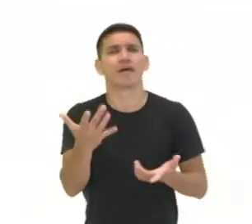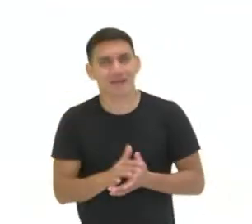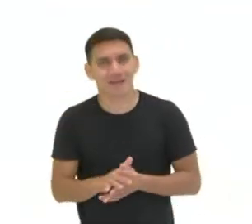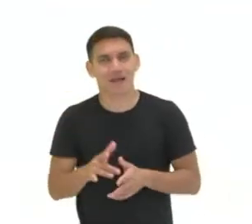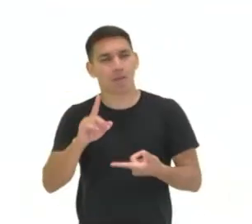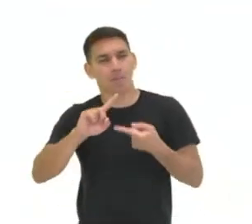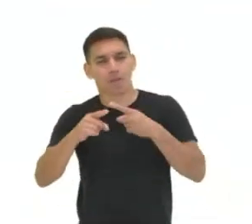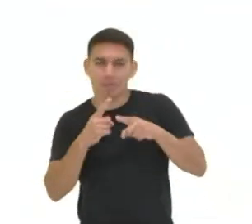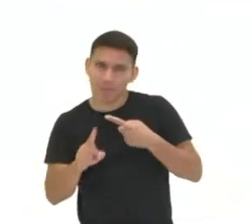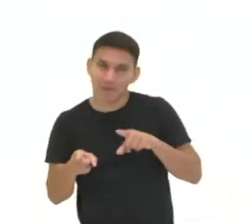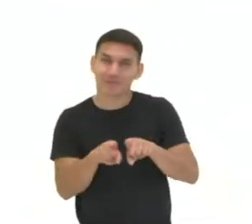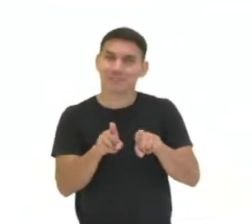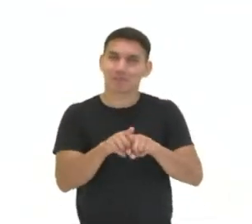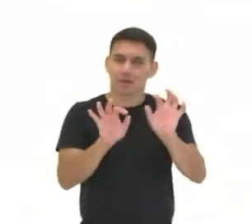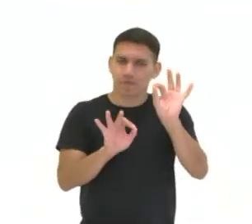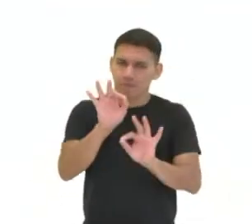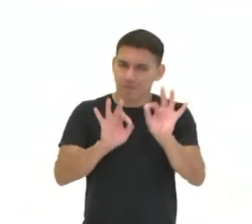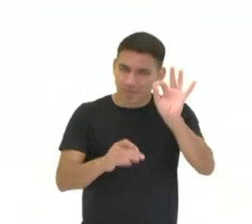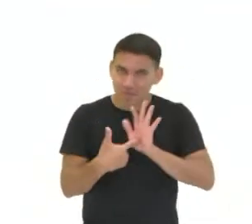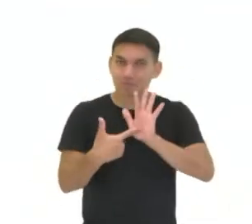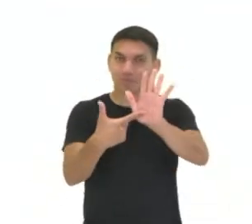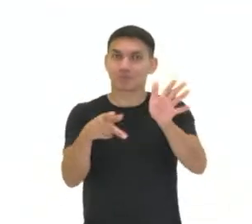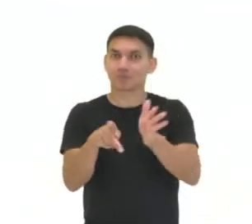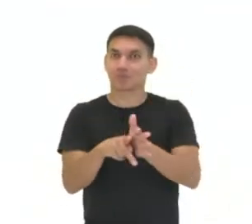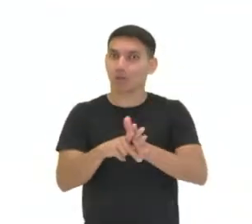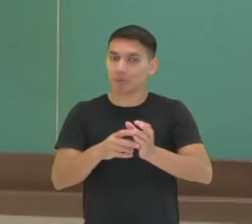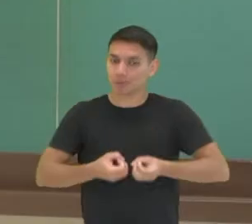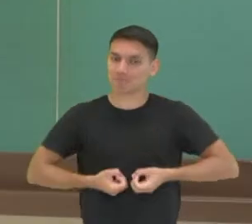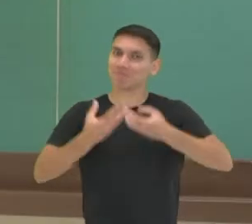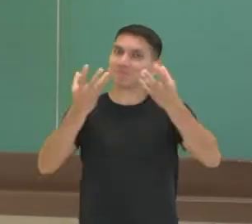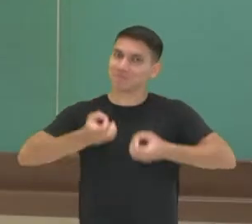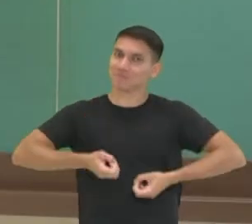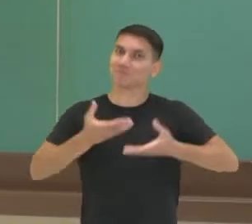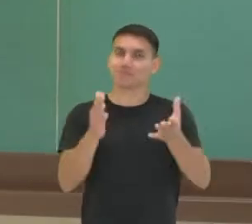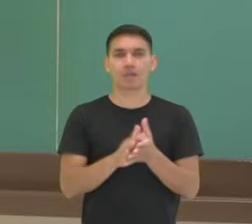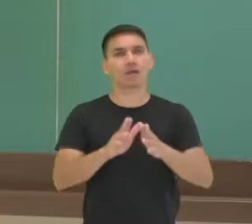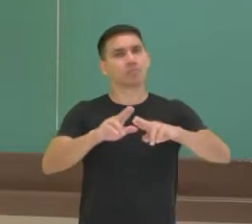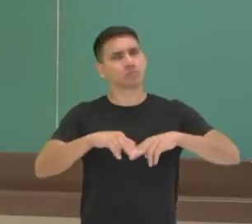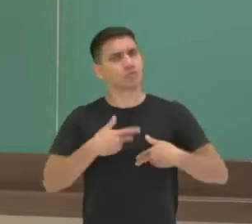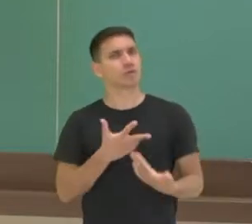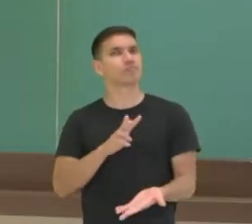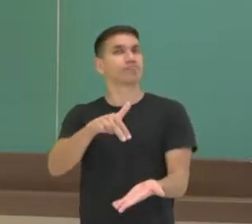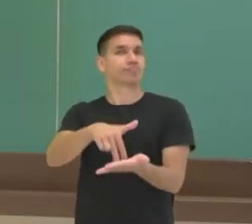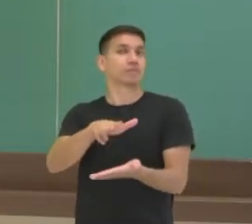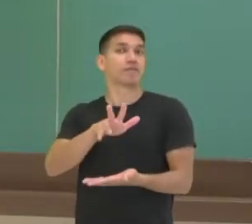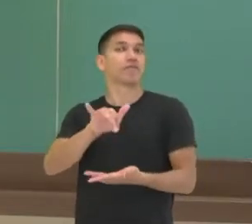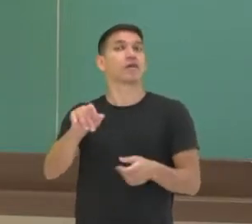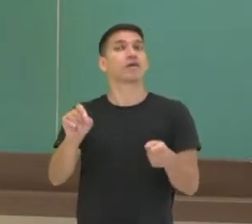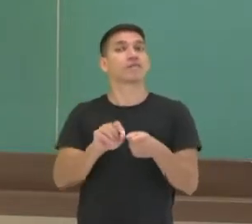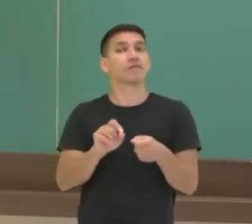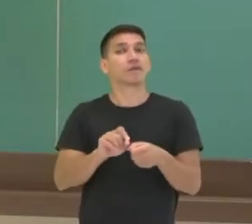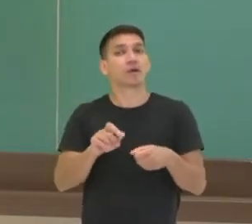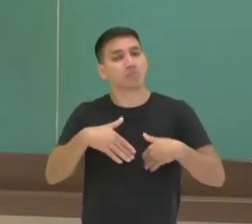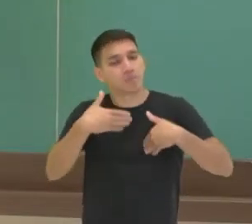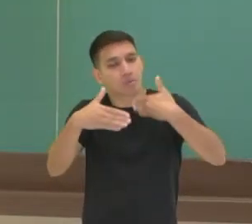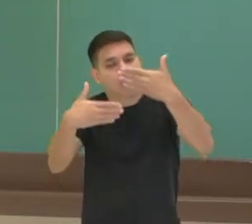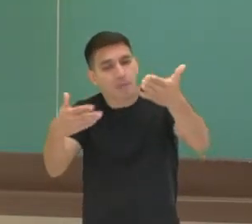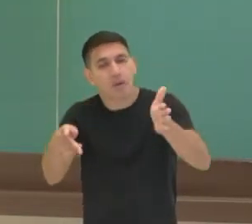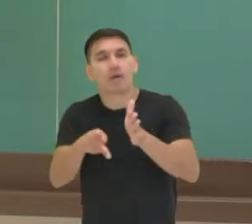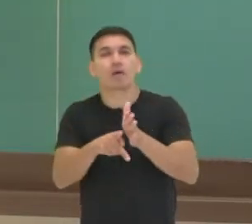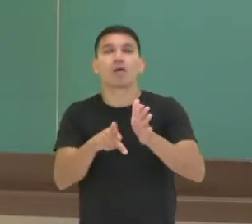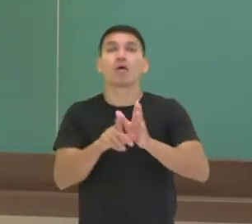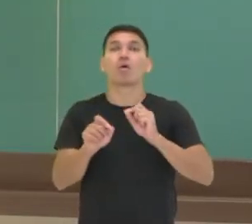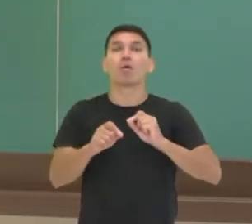e realizar uma apresentação oral, né? Então temos aqui uma possibilidade de fazer o desenvolvimento da